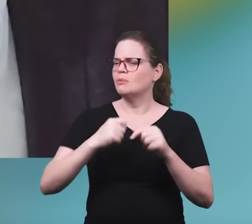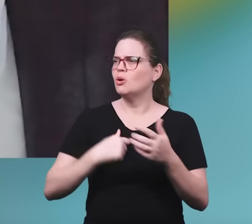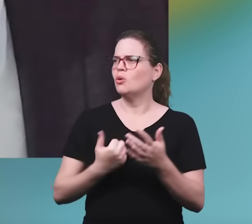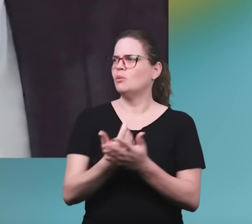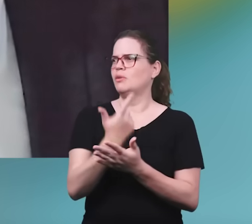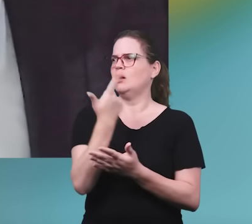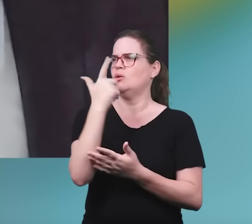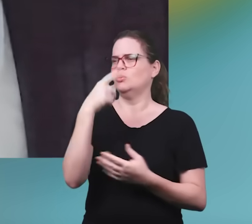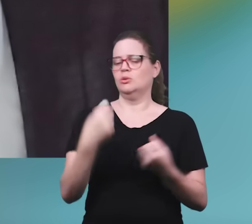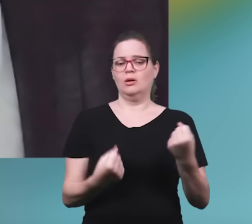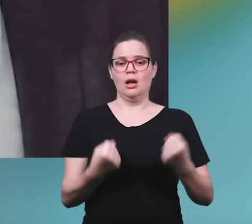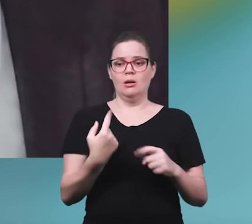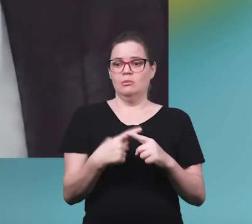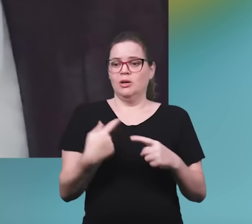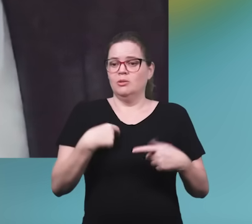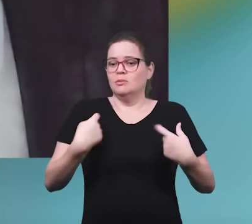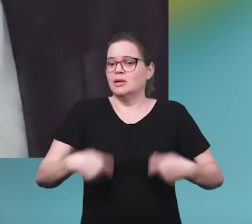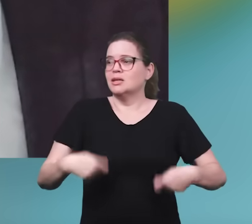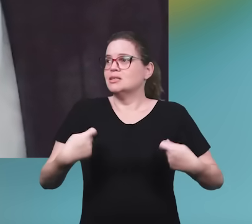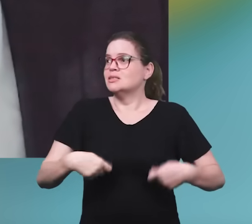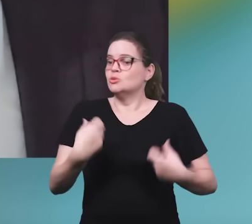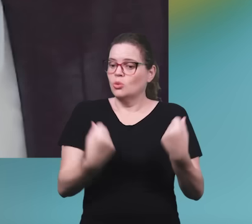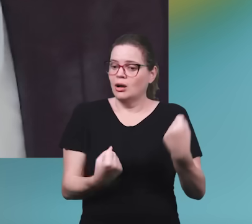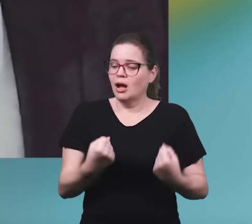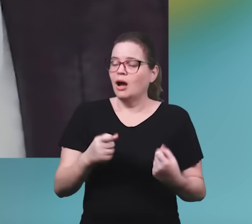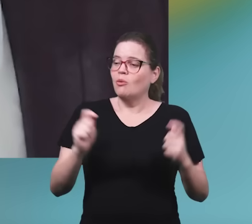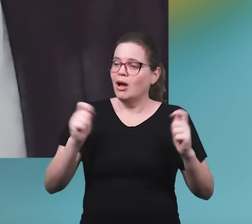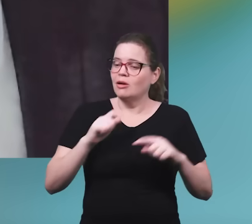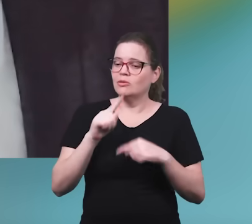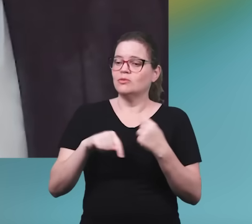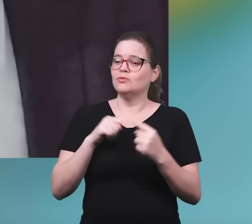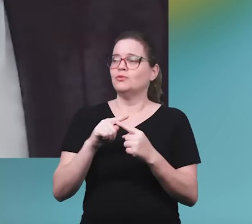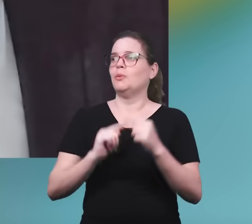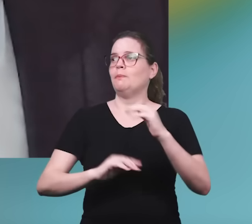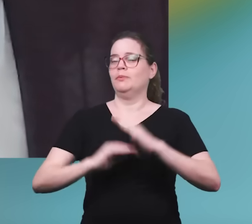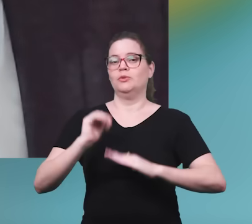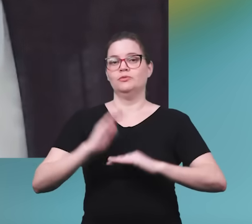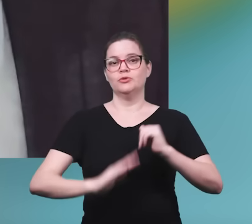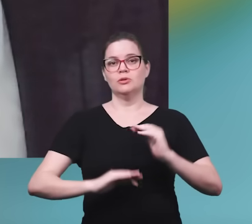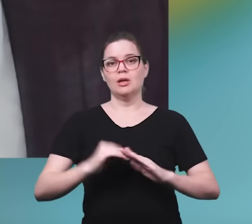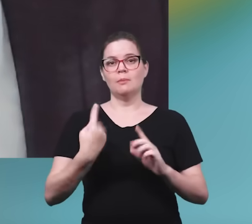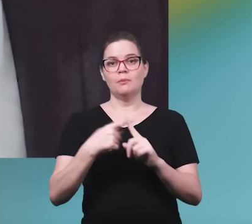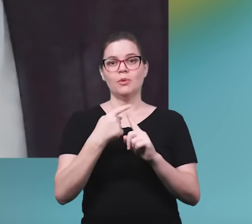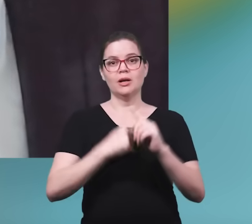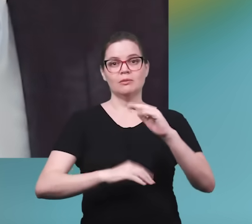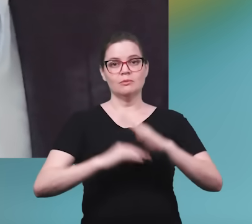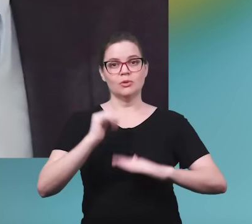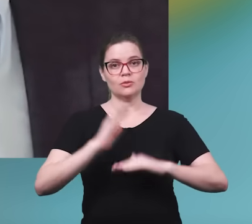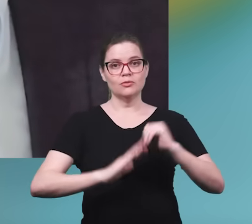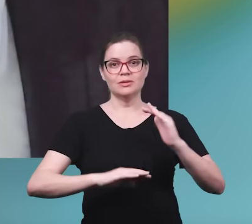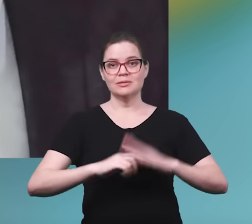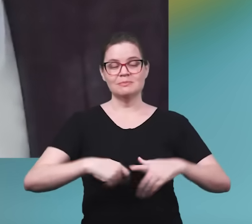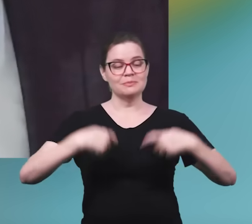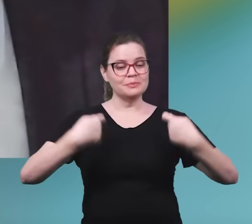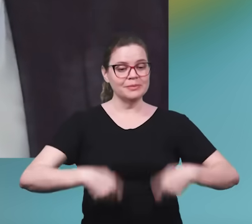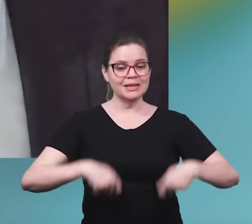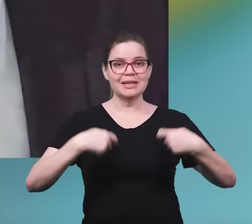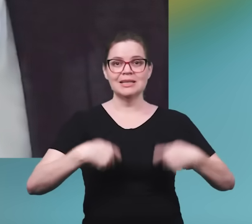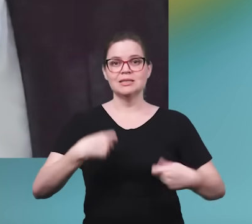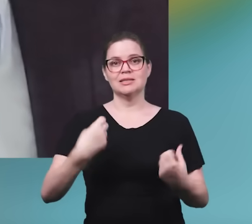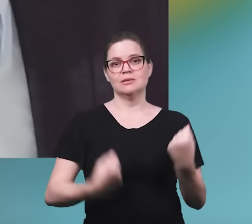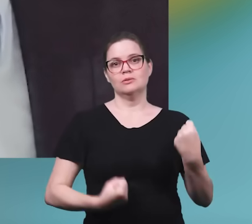comprar um carro, porque eu preciso dele para o trabalho. Aquela irmã exercia uma atividade profissional que